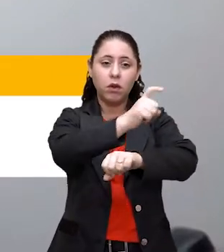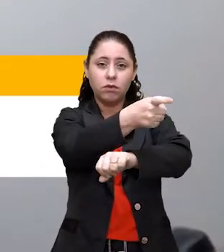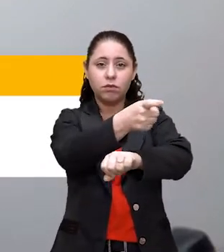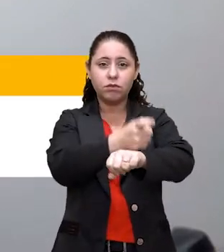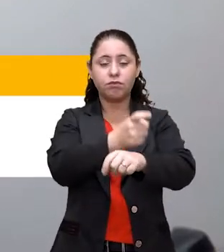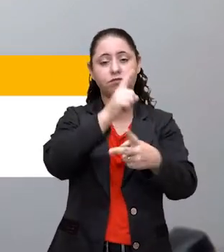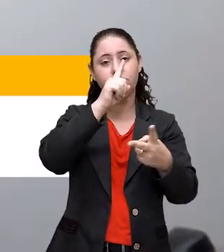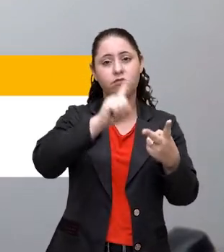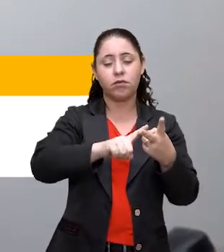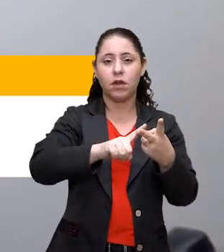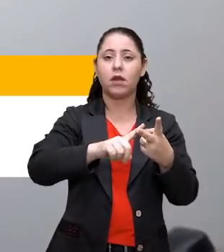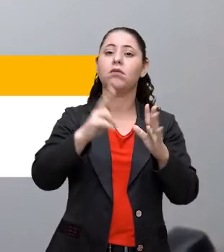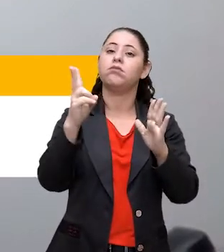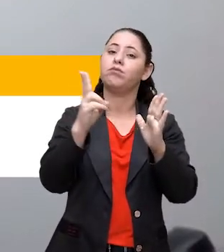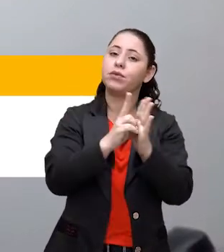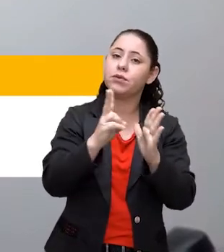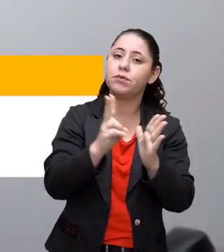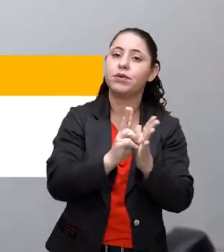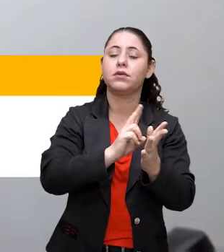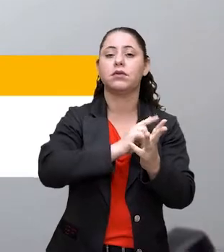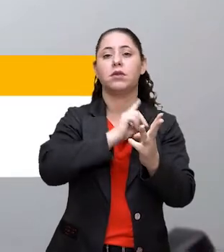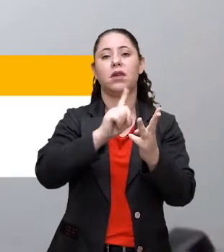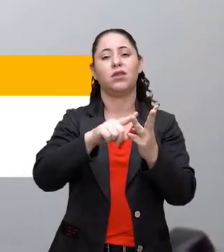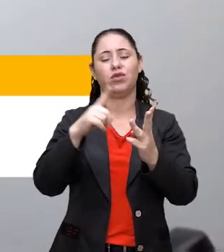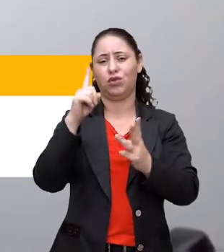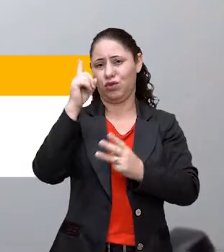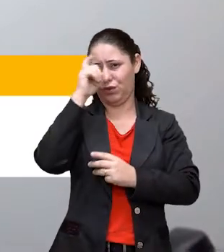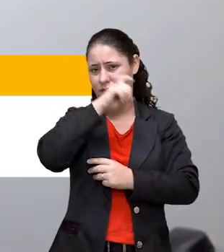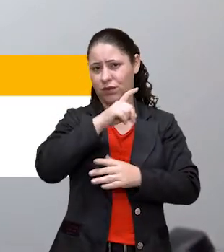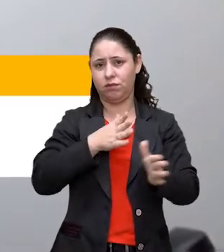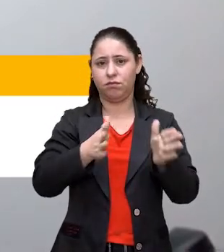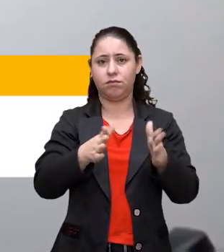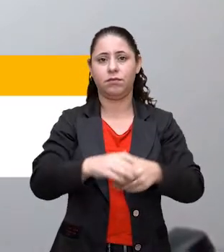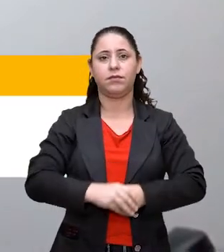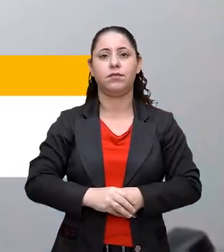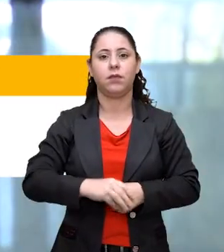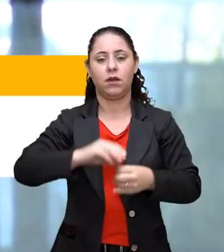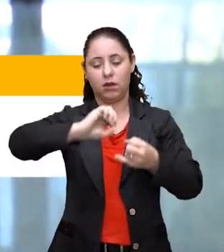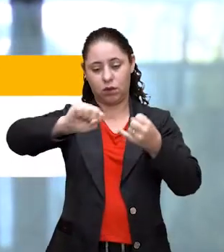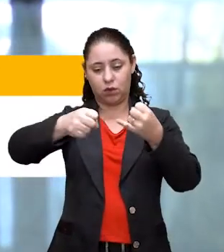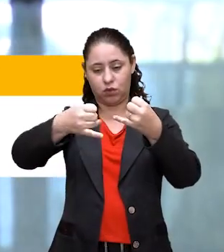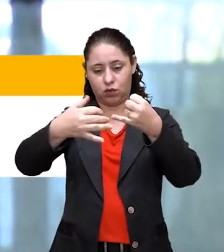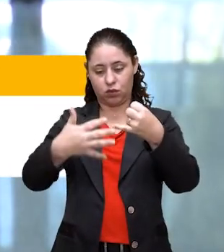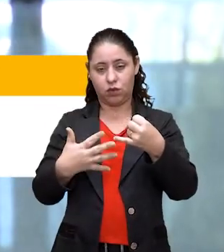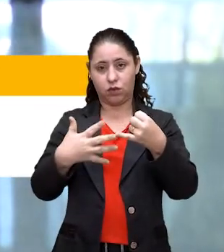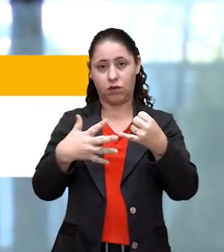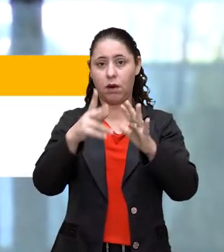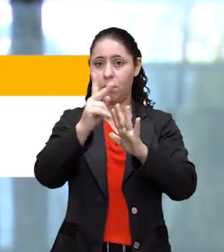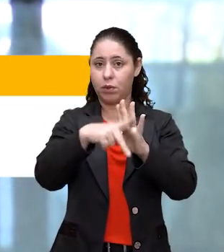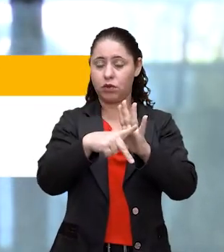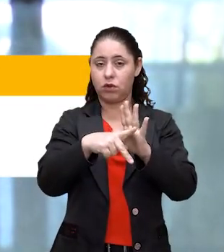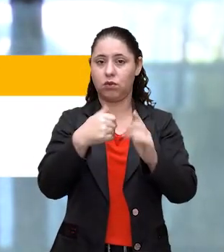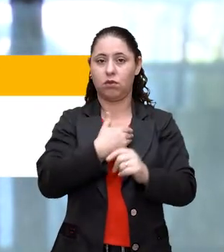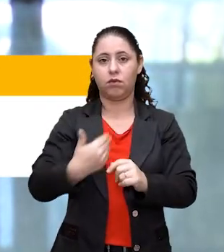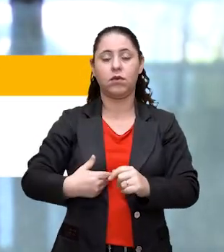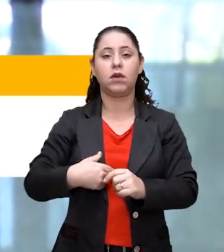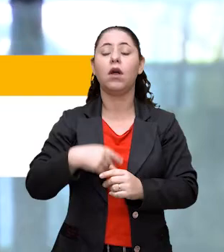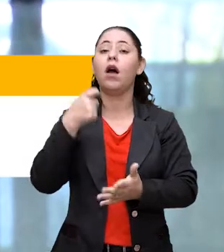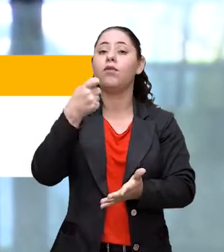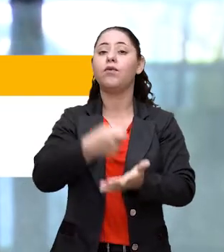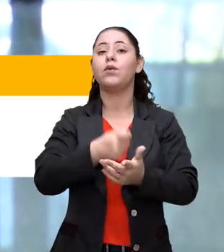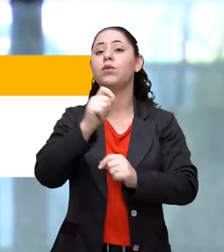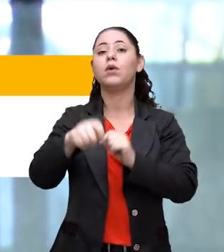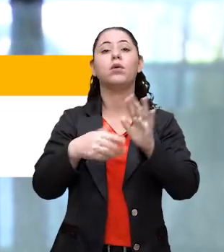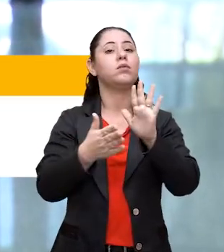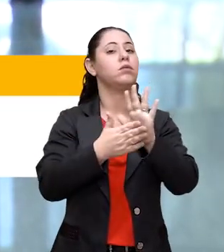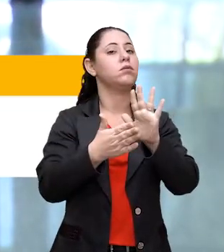comunidades quilombolas, comunidades indígenas, que são de difícil acesso. Na justificativa do projeto, o